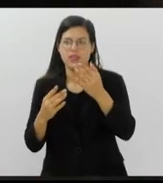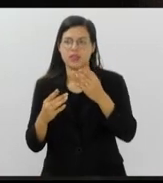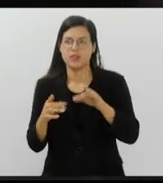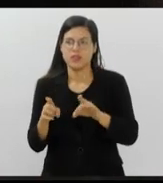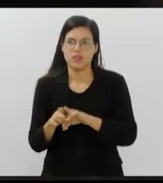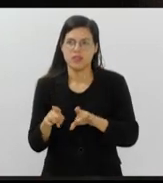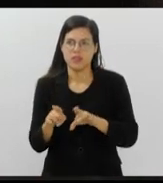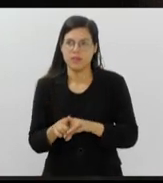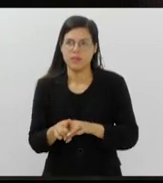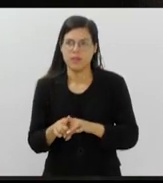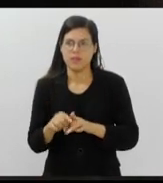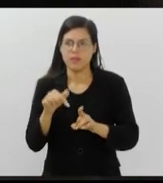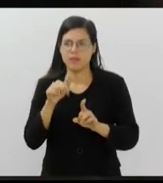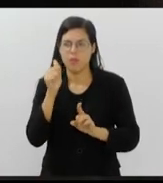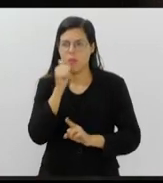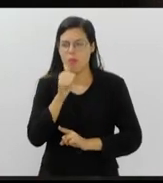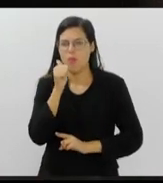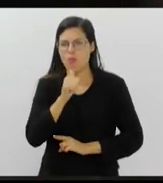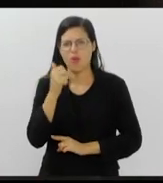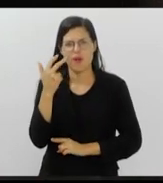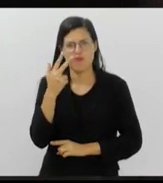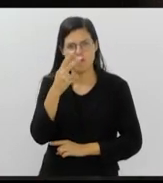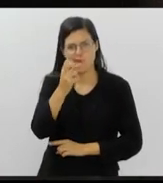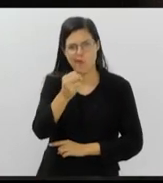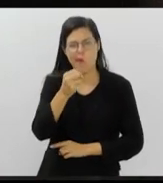uma mulher guerreira,